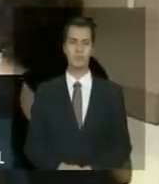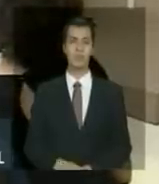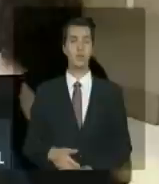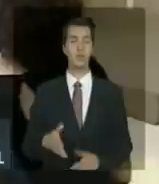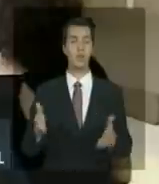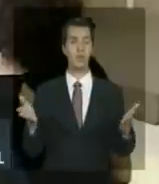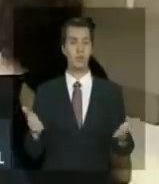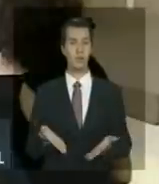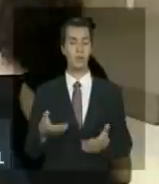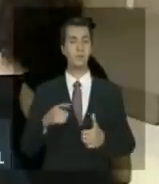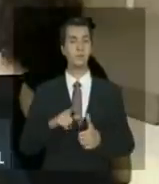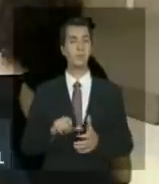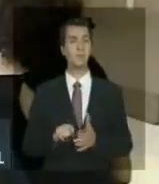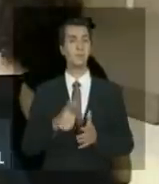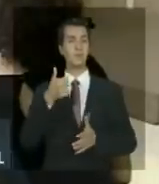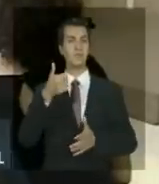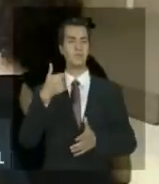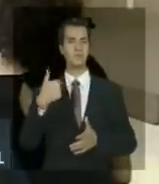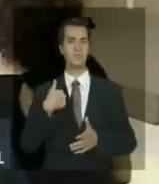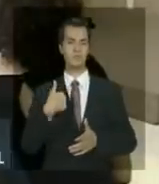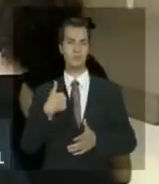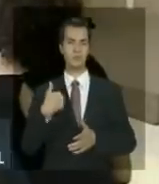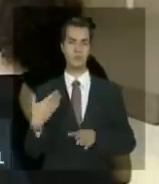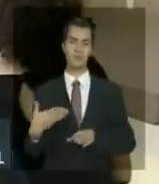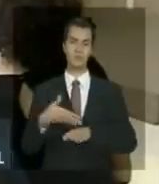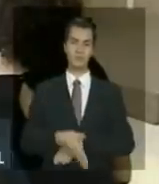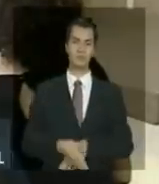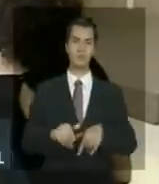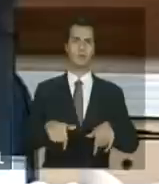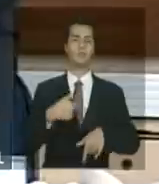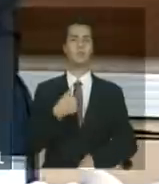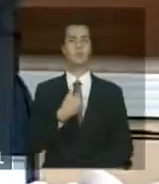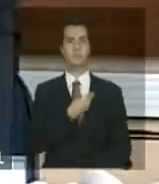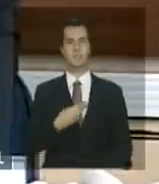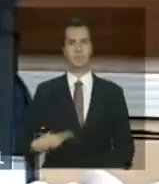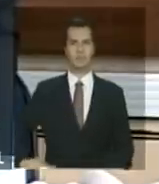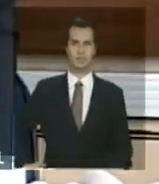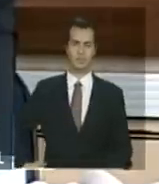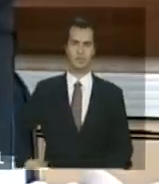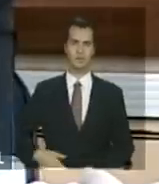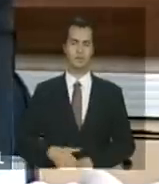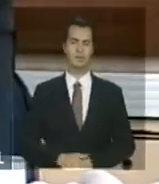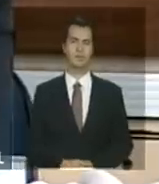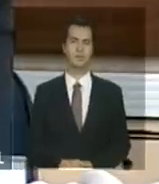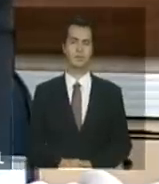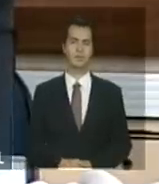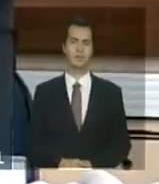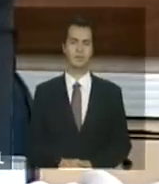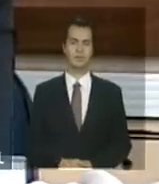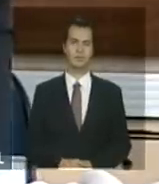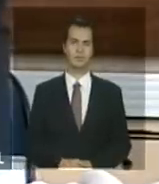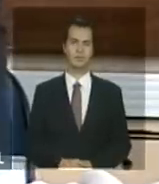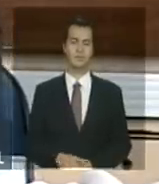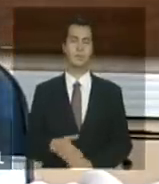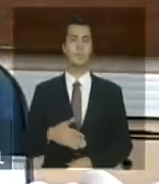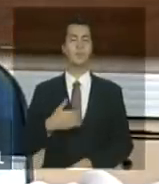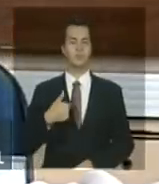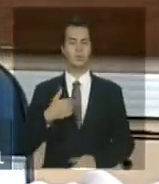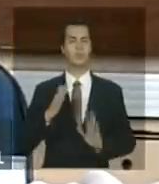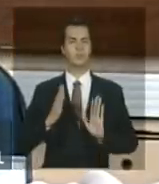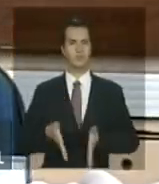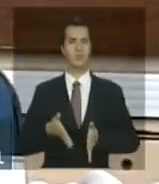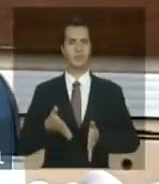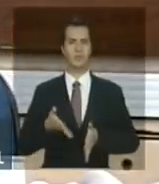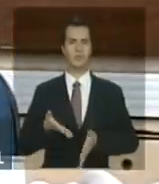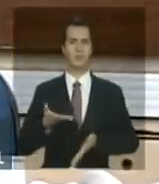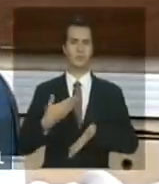primeira premiação que eu venho como ministra. E eu já tive o prazer enorme